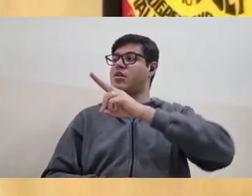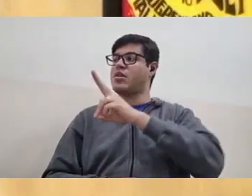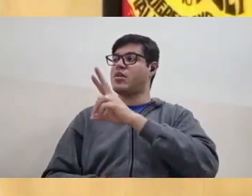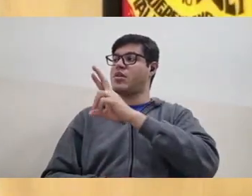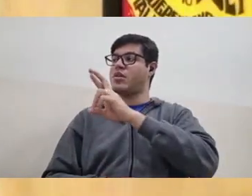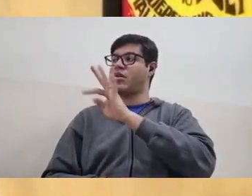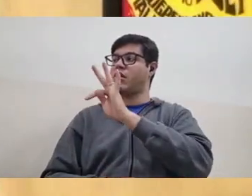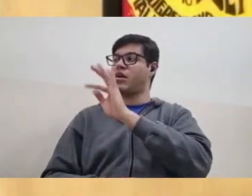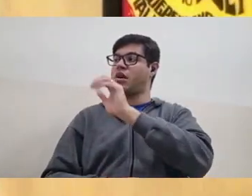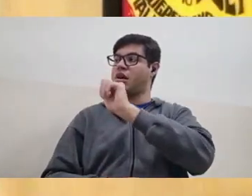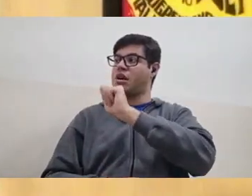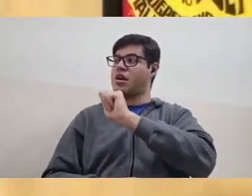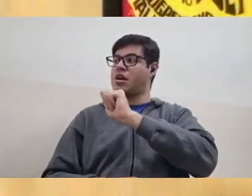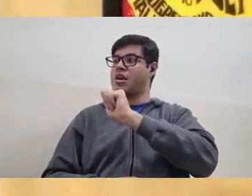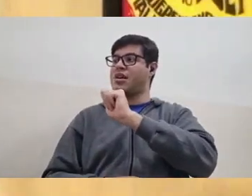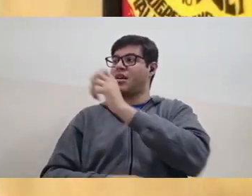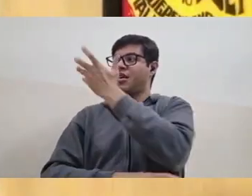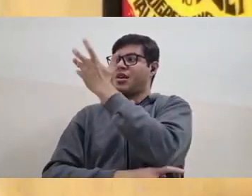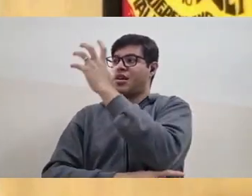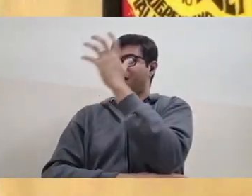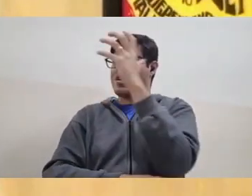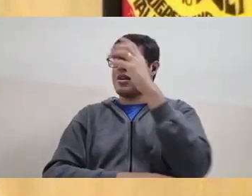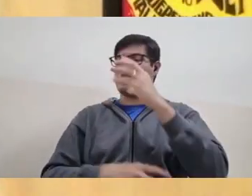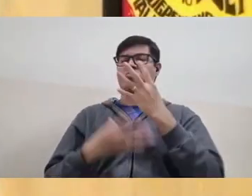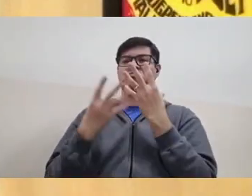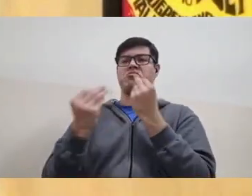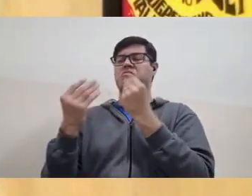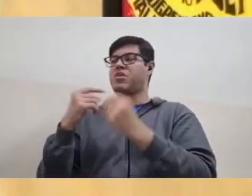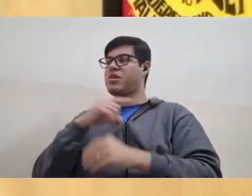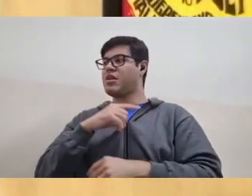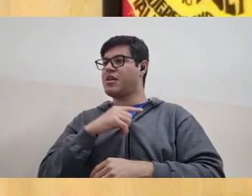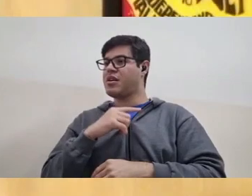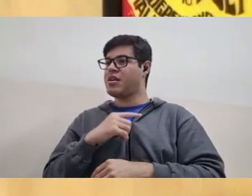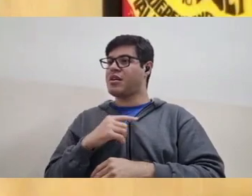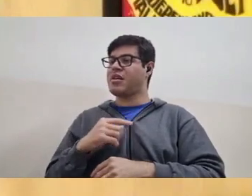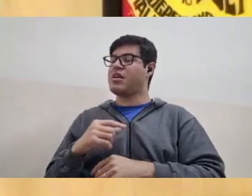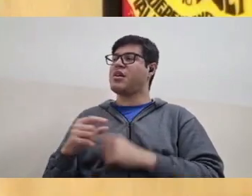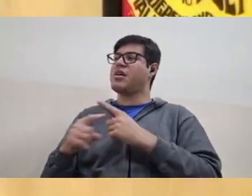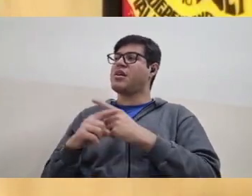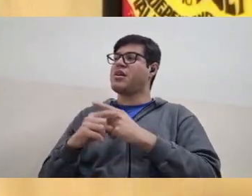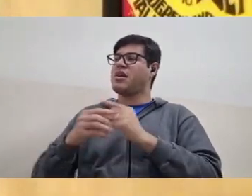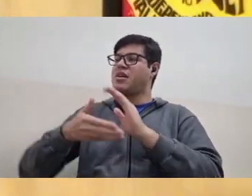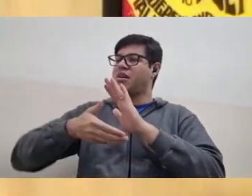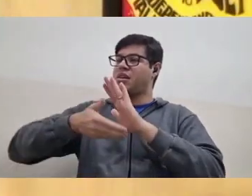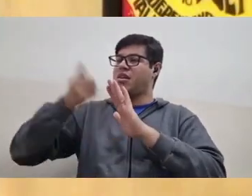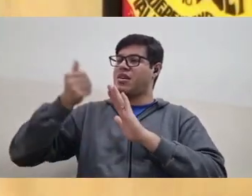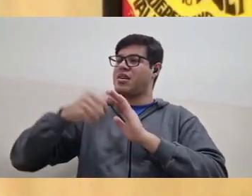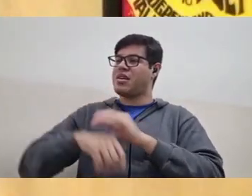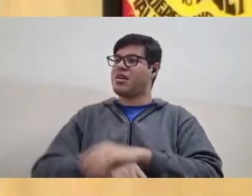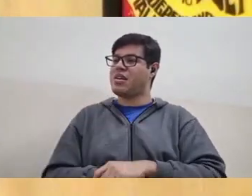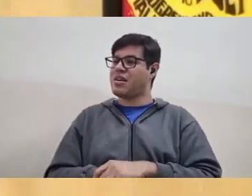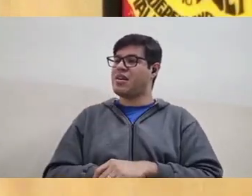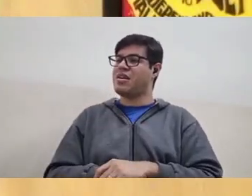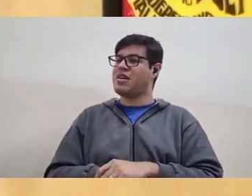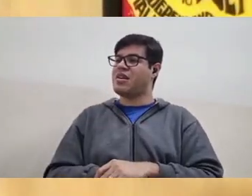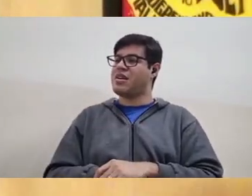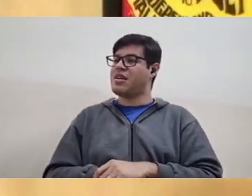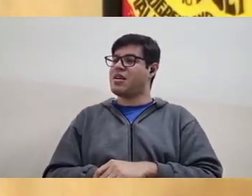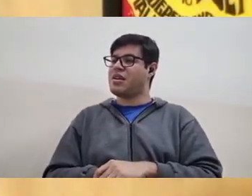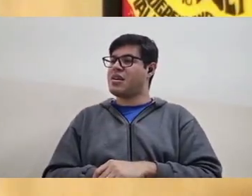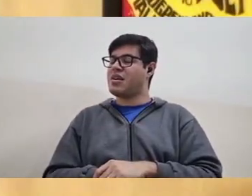que era para ser banida do município de Araras. Porque a murta dá o greening que ataca os